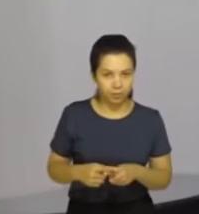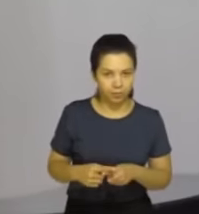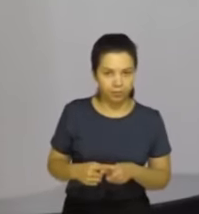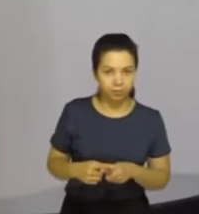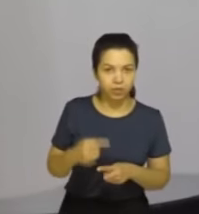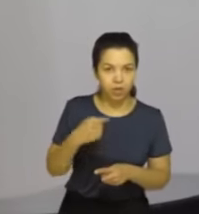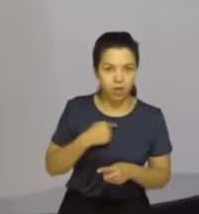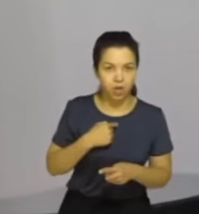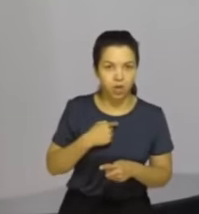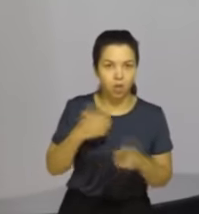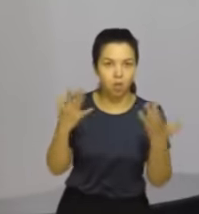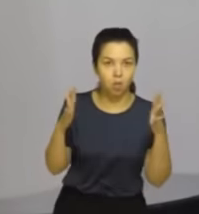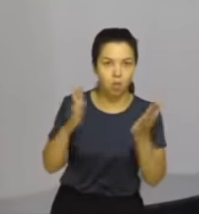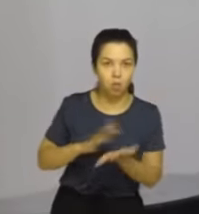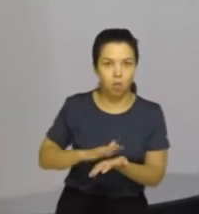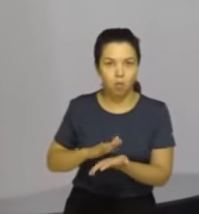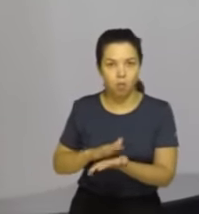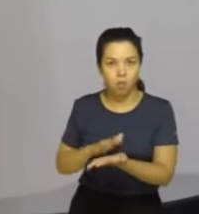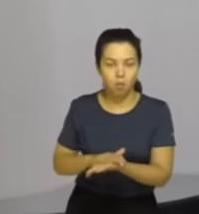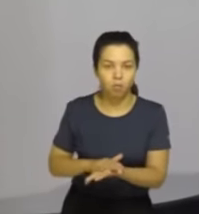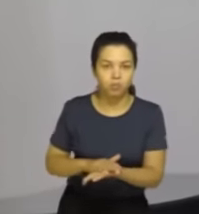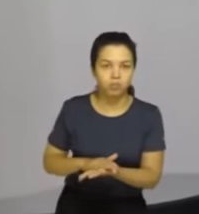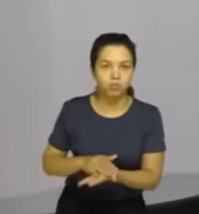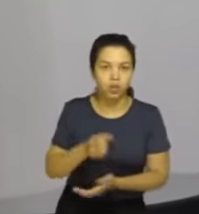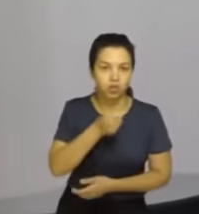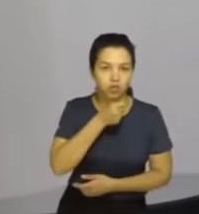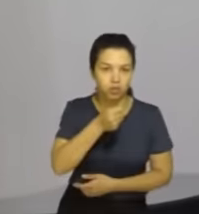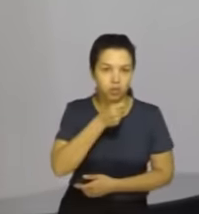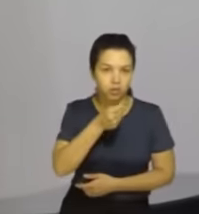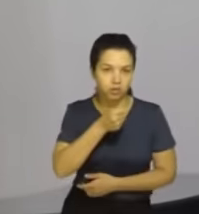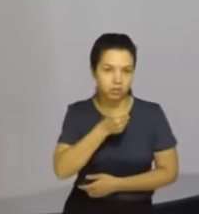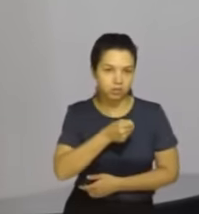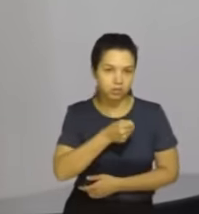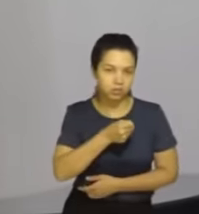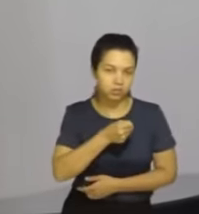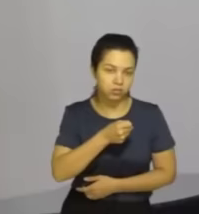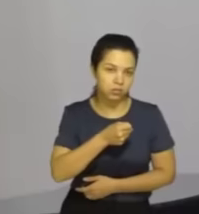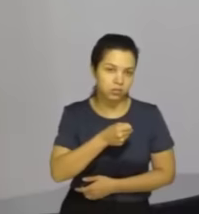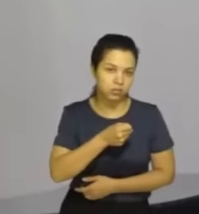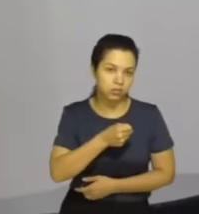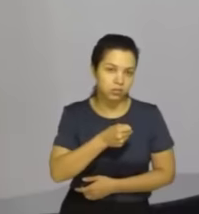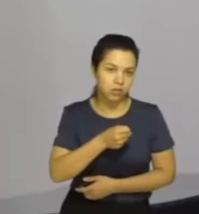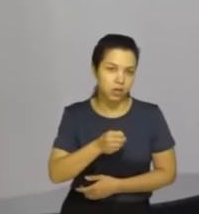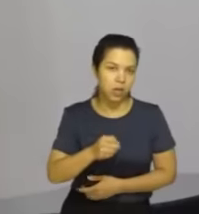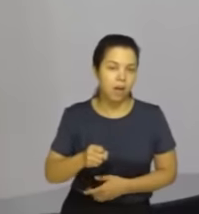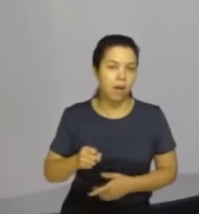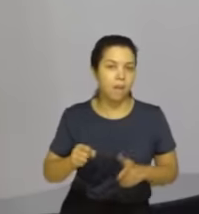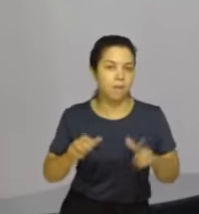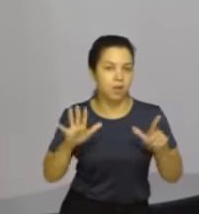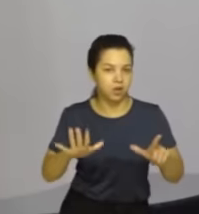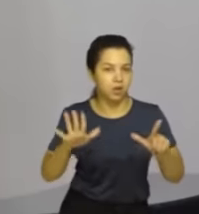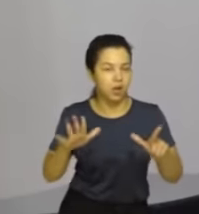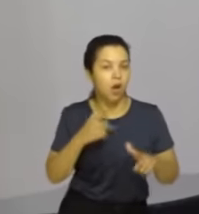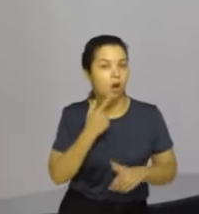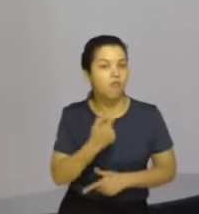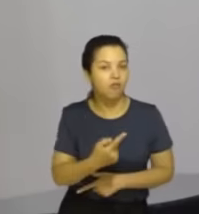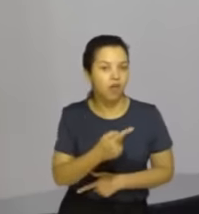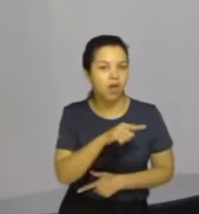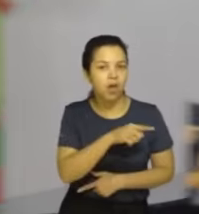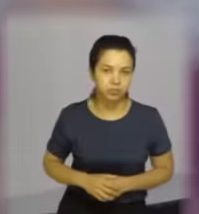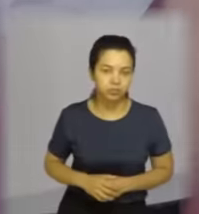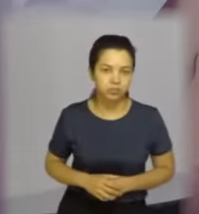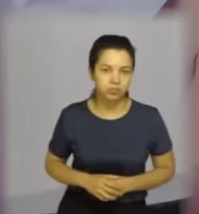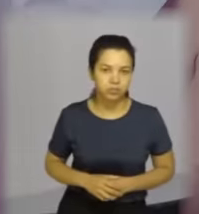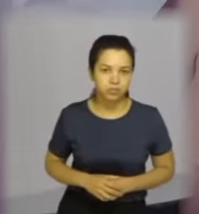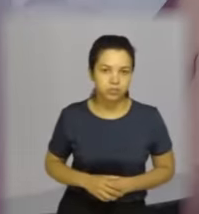sentença, rapidinho apareceu um jornalista. Já apareceu um jornalista militante. Olha só o que ele compartilhou no